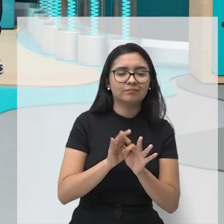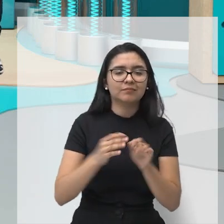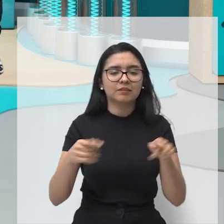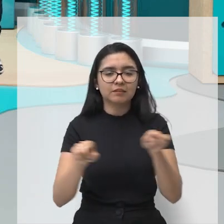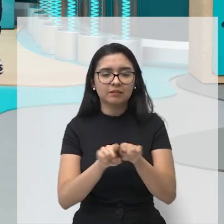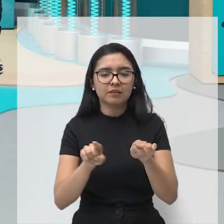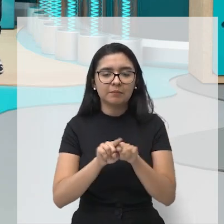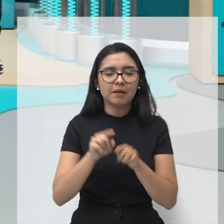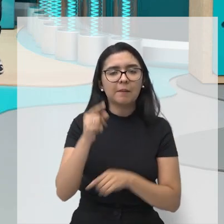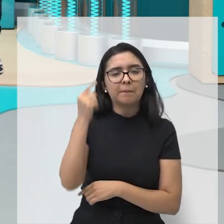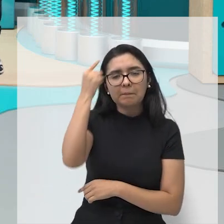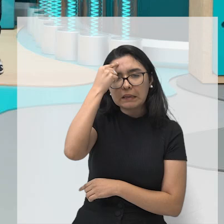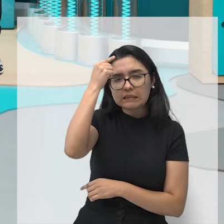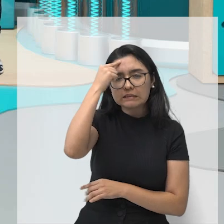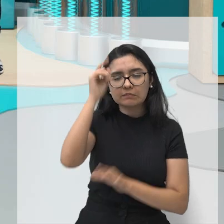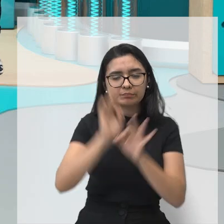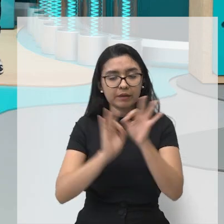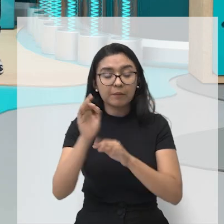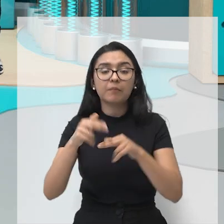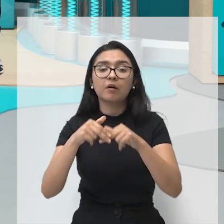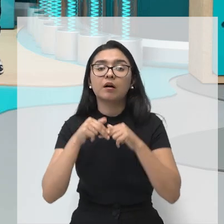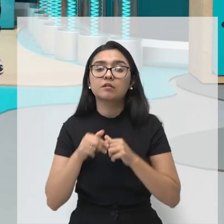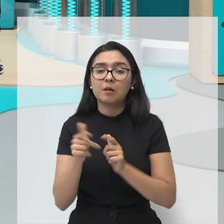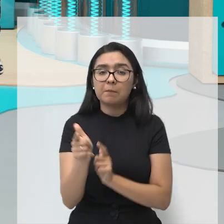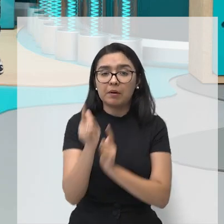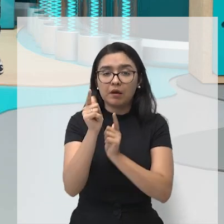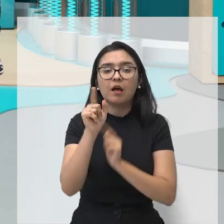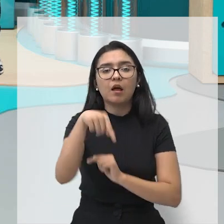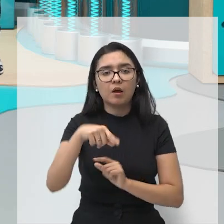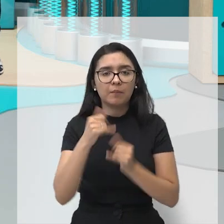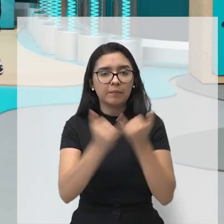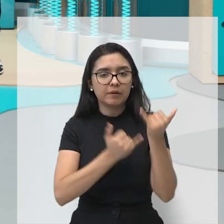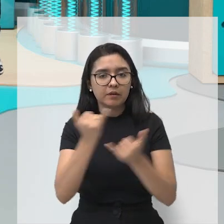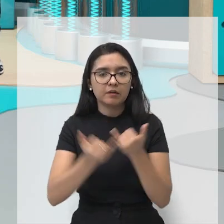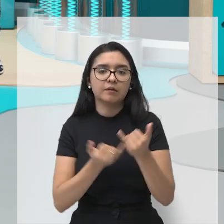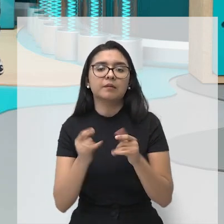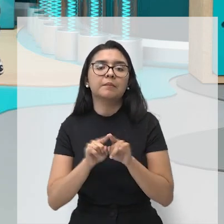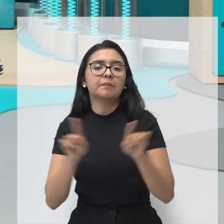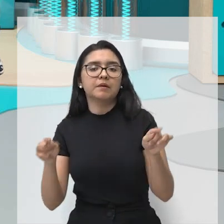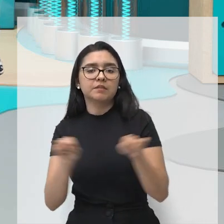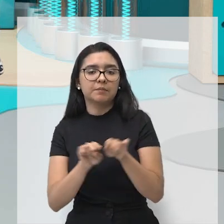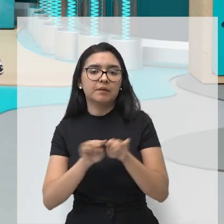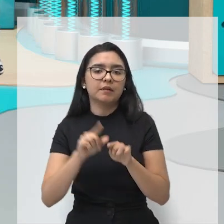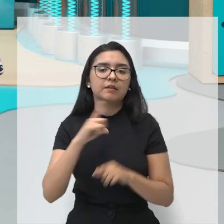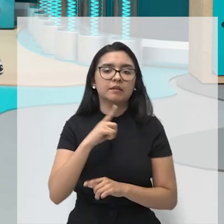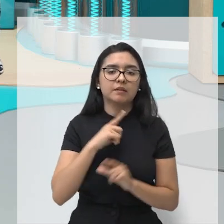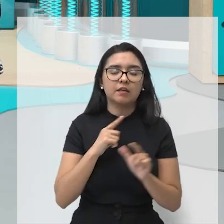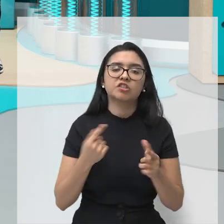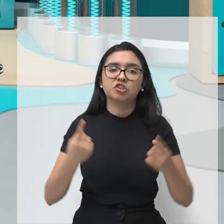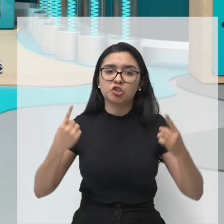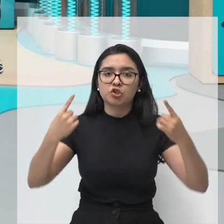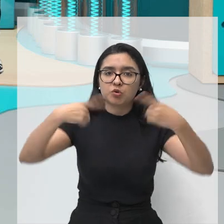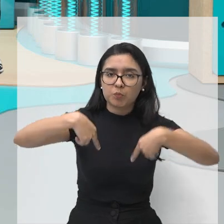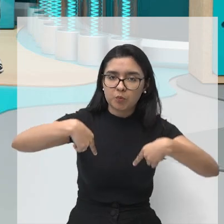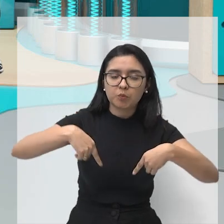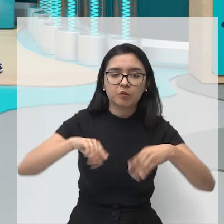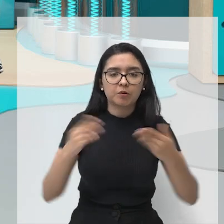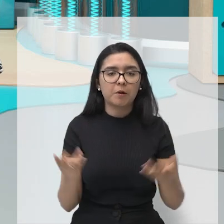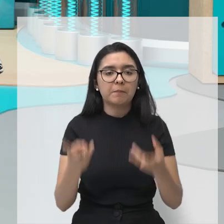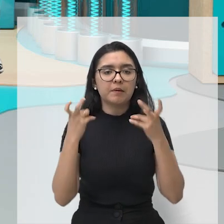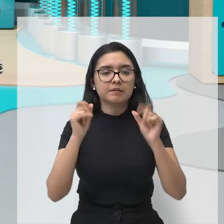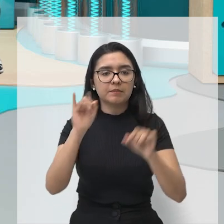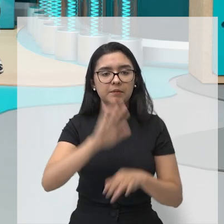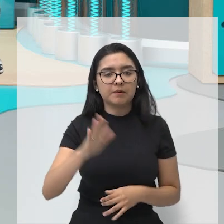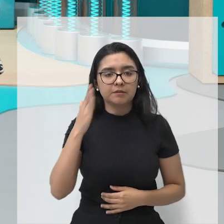desenhada, delineada. Isso porque o paintball é jogo, é brincadeira, mas tem essa pegada de disputa, como a gente consegue ver